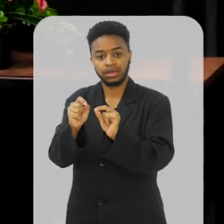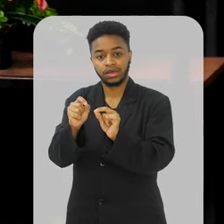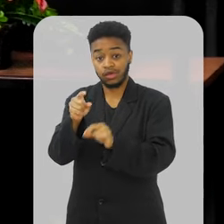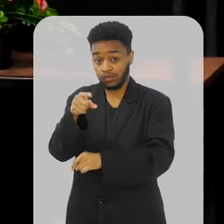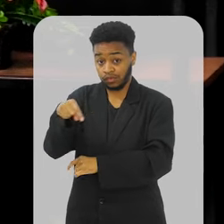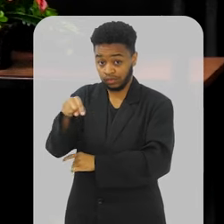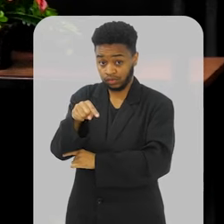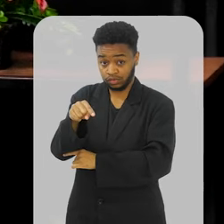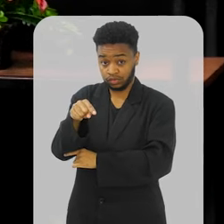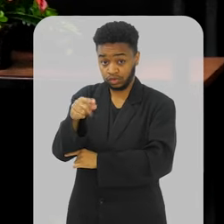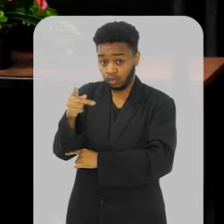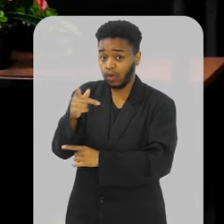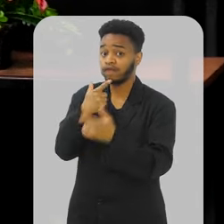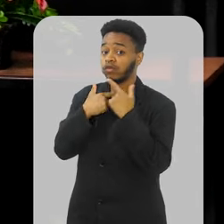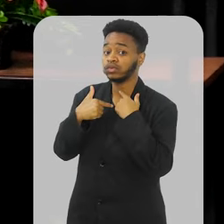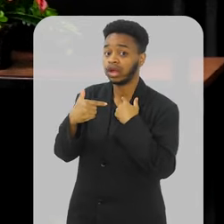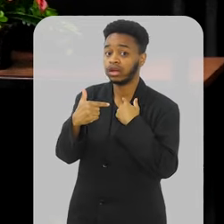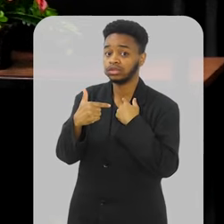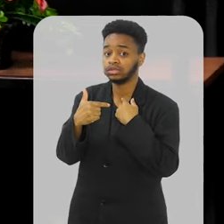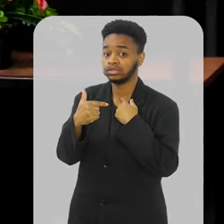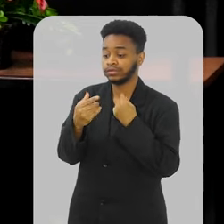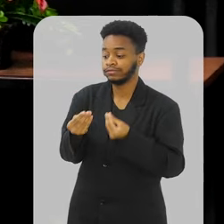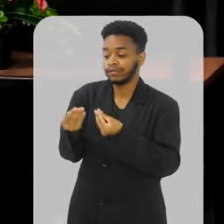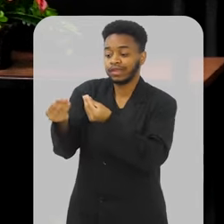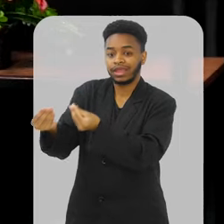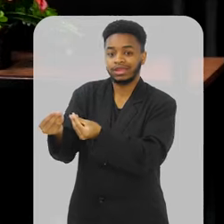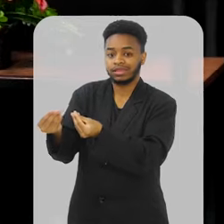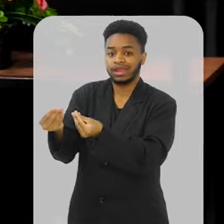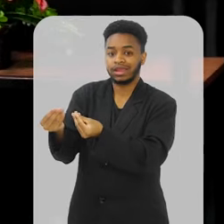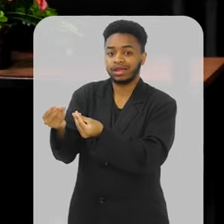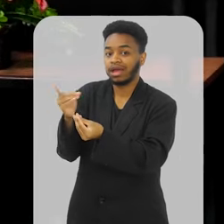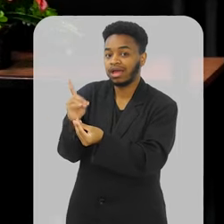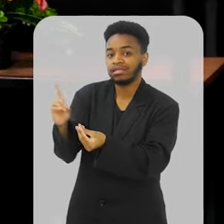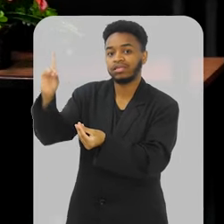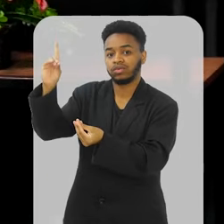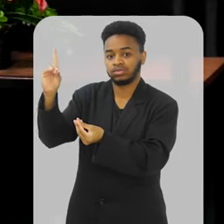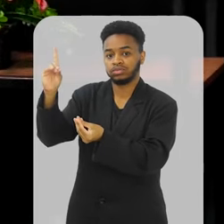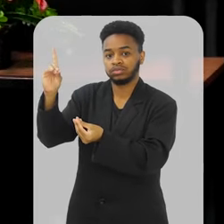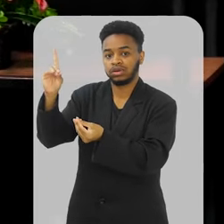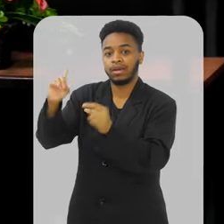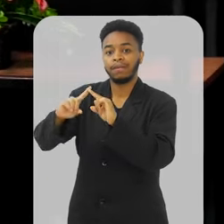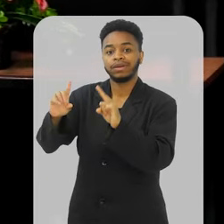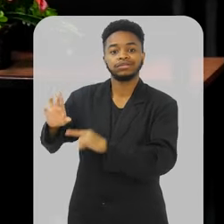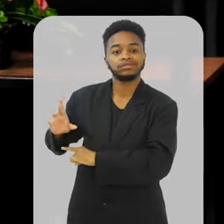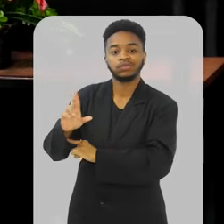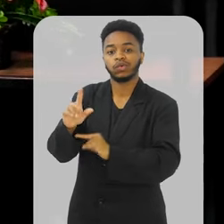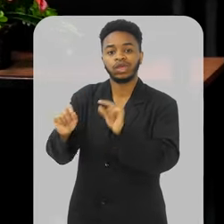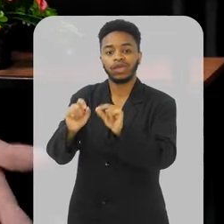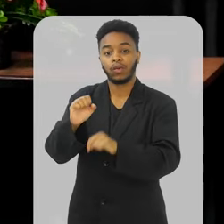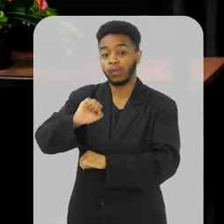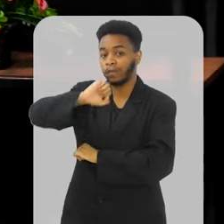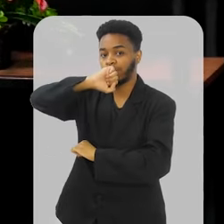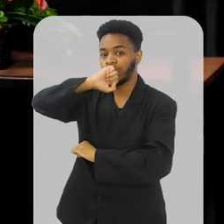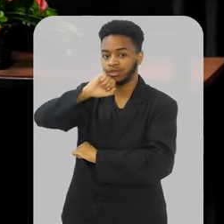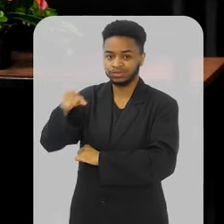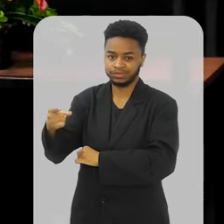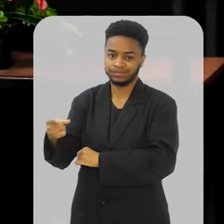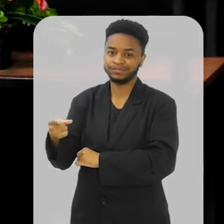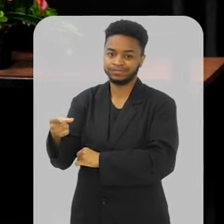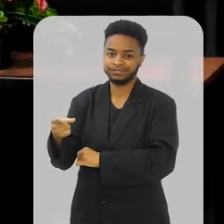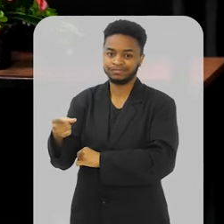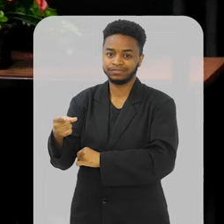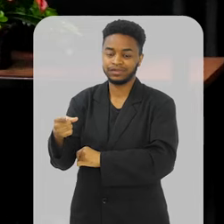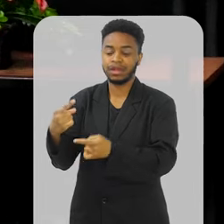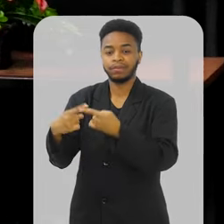você entrega a sua vontade a vontade de Deus que é expressa naquilo que o Bispo que o representa